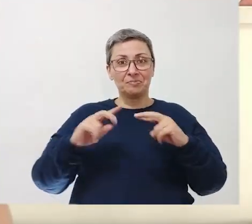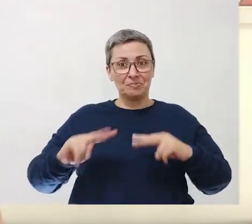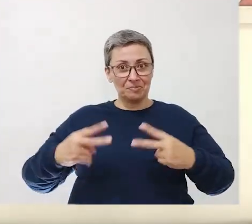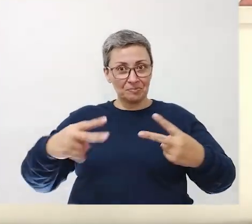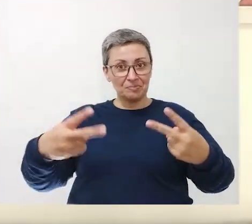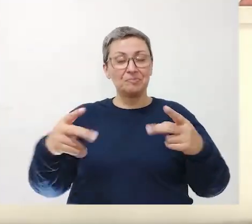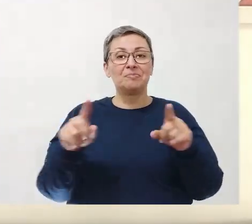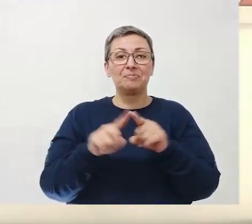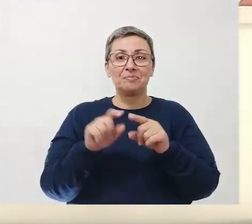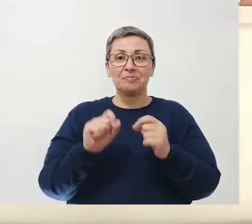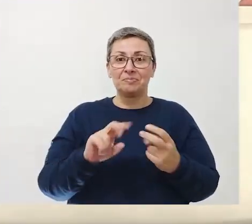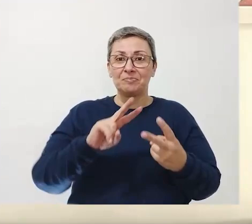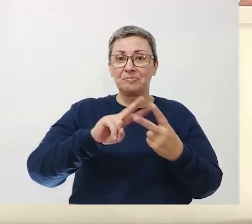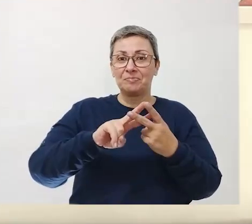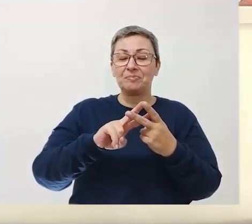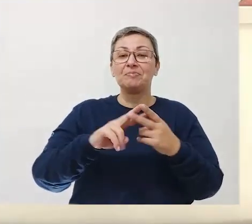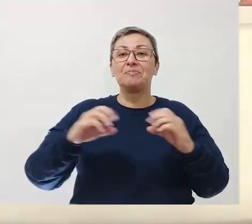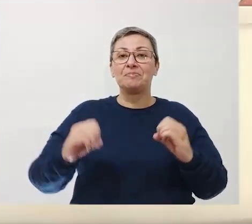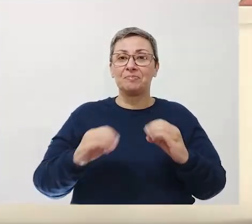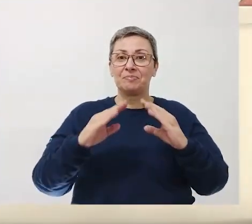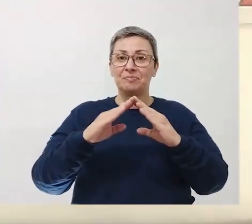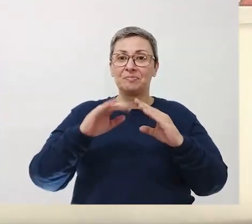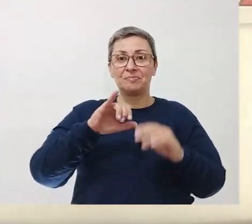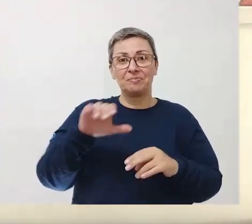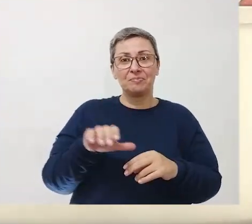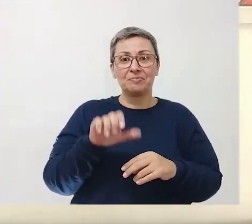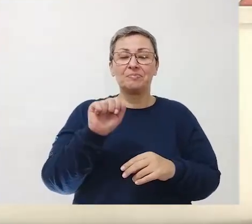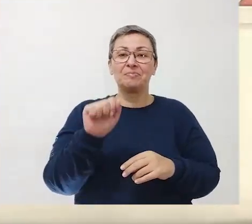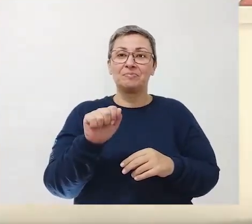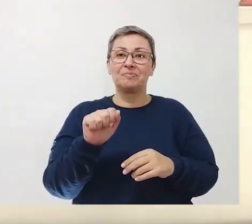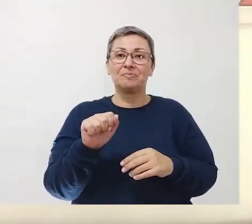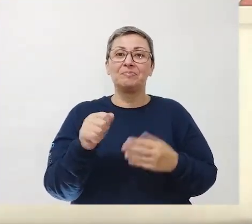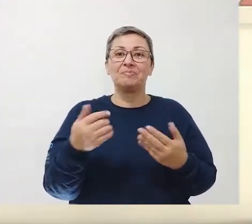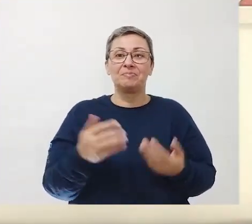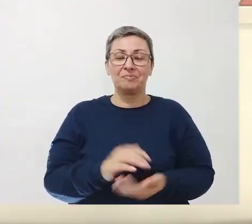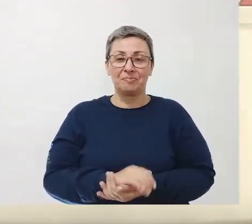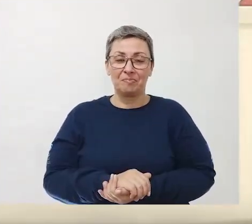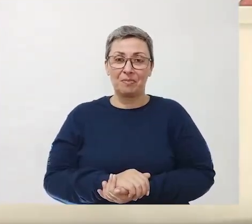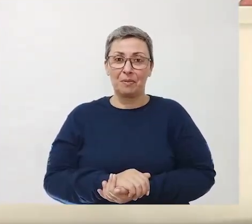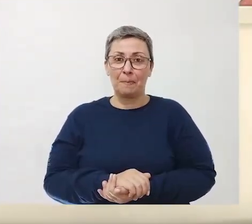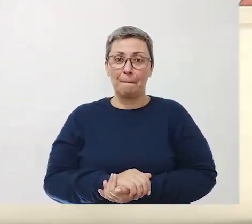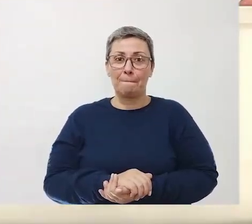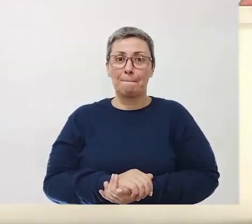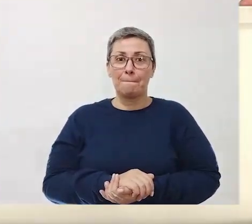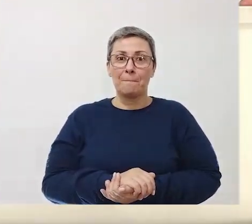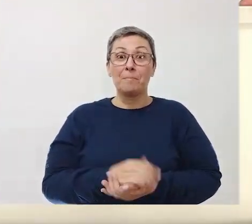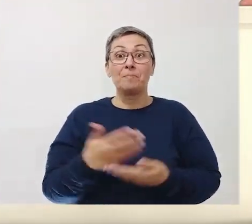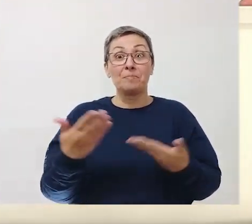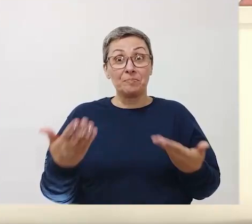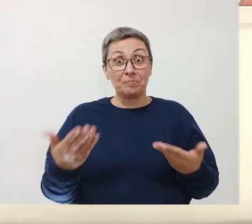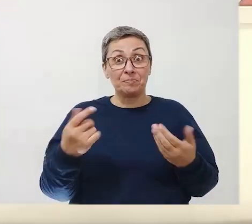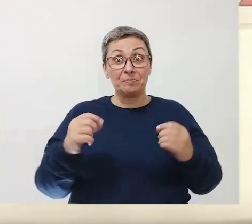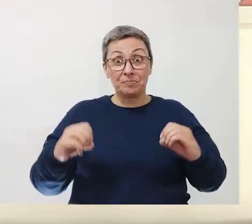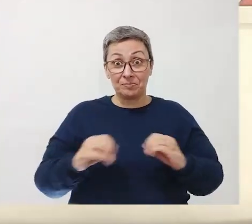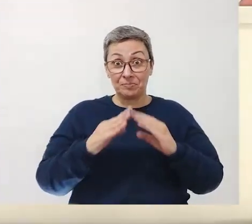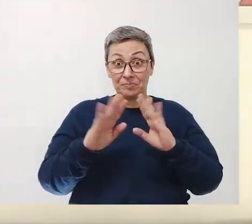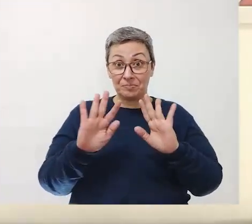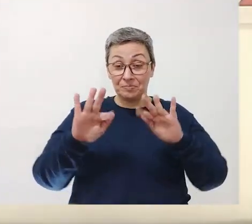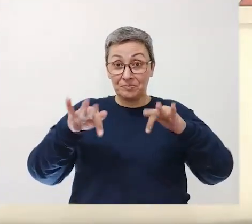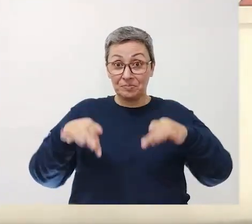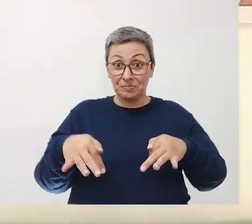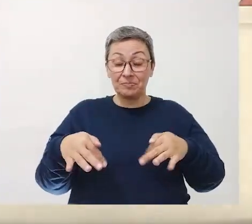a hashtag Saberes em Casa EJA. Bom, o programa de hoje vai ficando por aqui. Obrigada pela